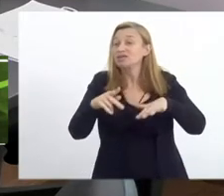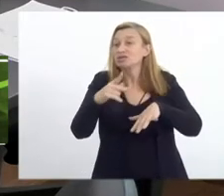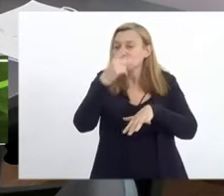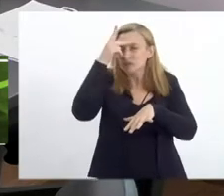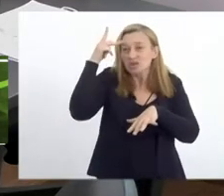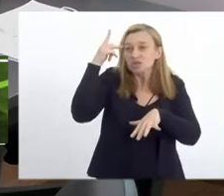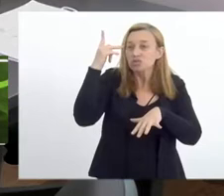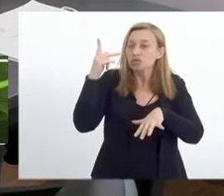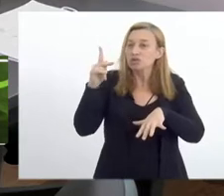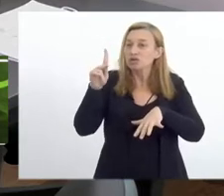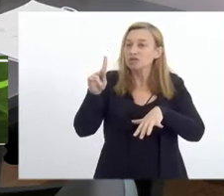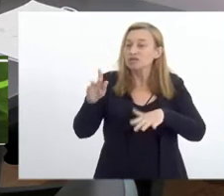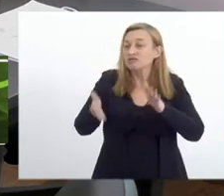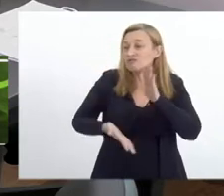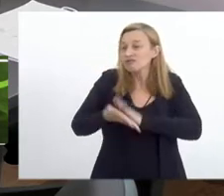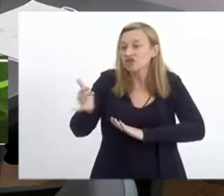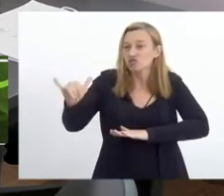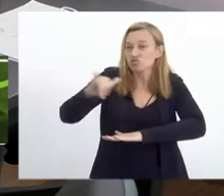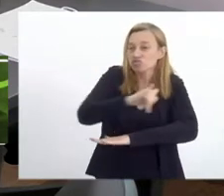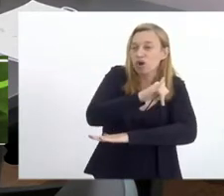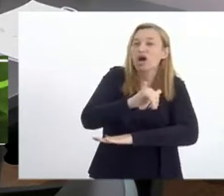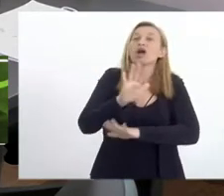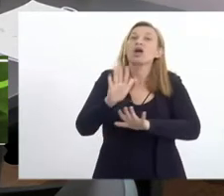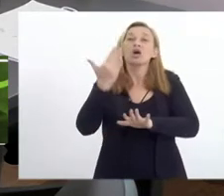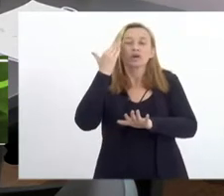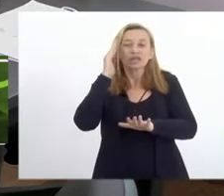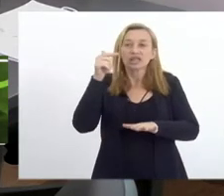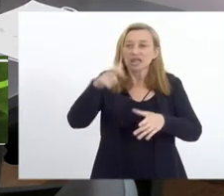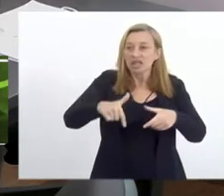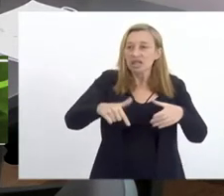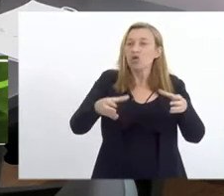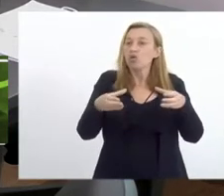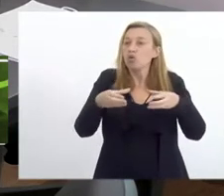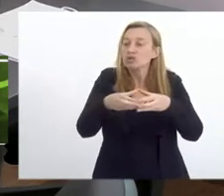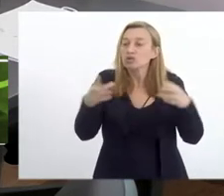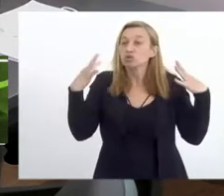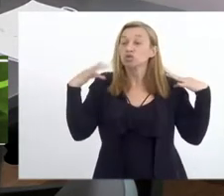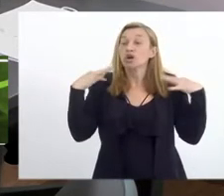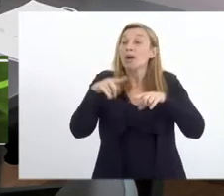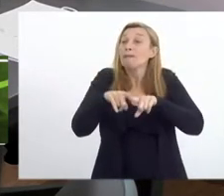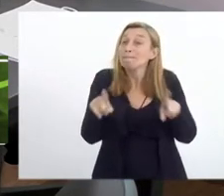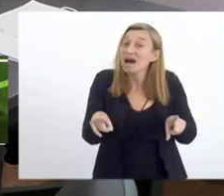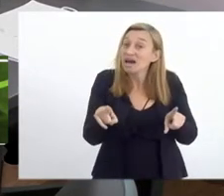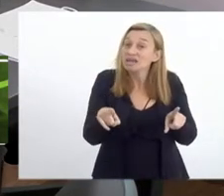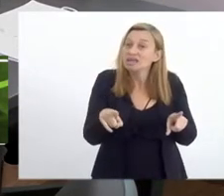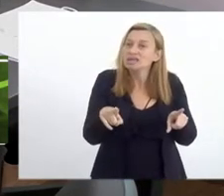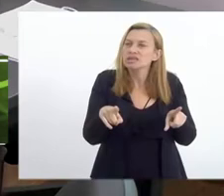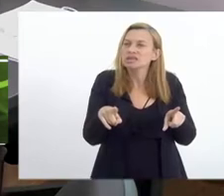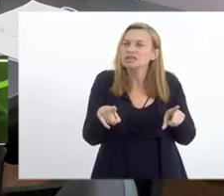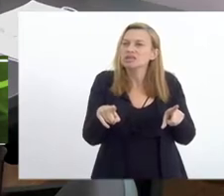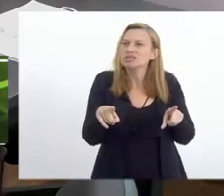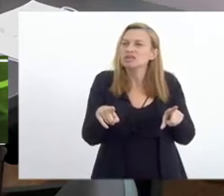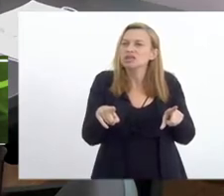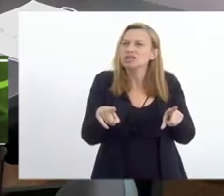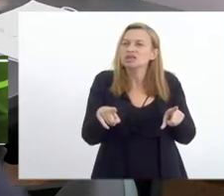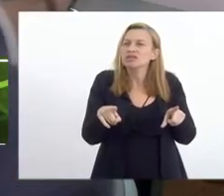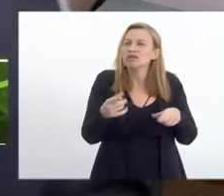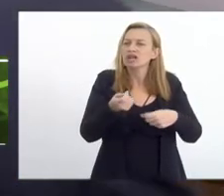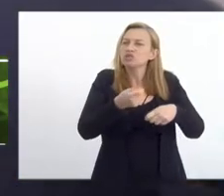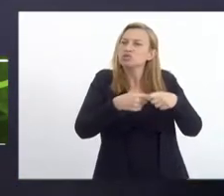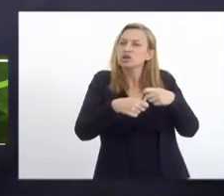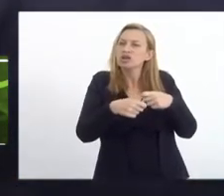preciso, eu entendo que a gente está falando aqui numa comissão de turismo, mas na complexidade dos